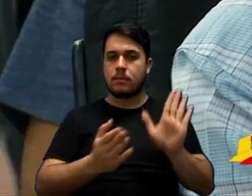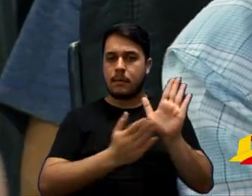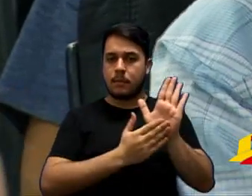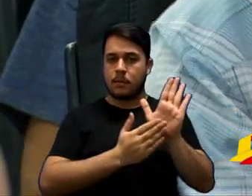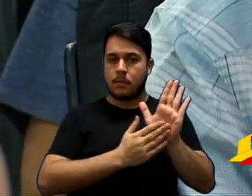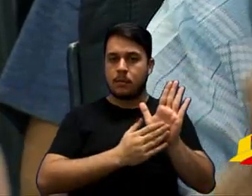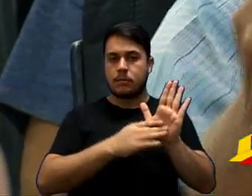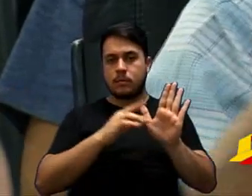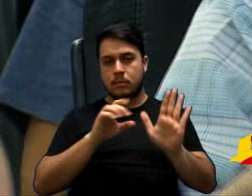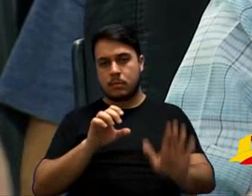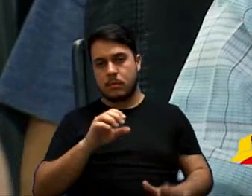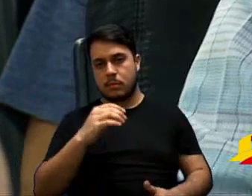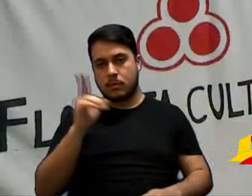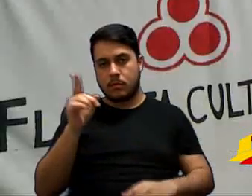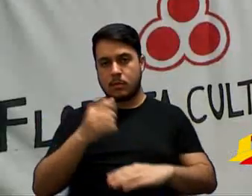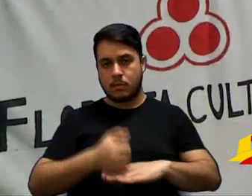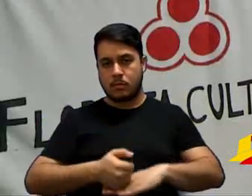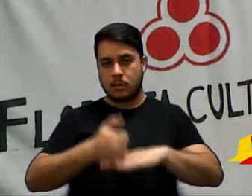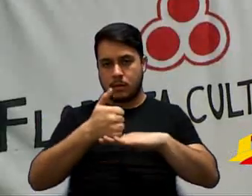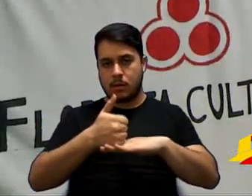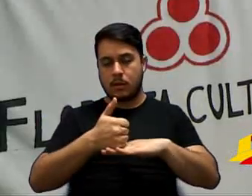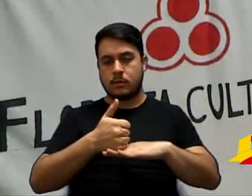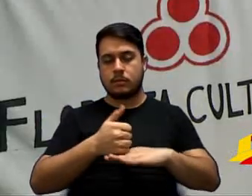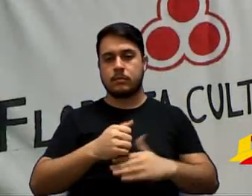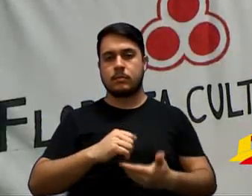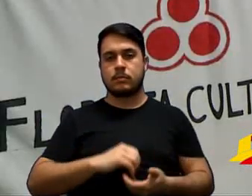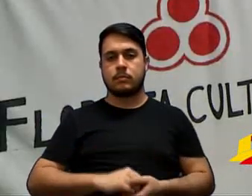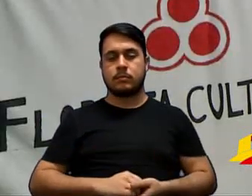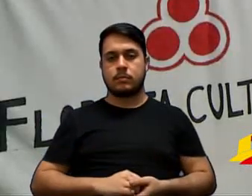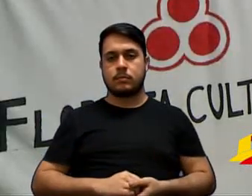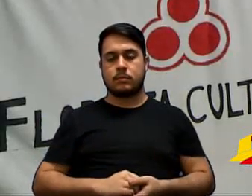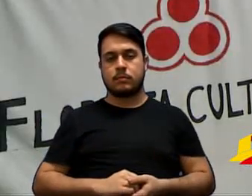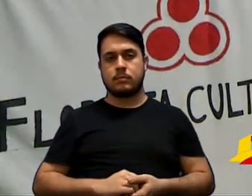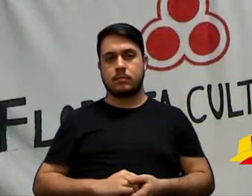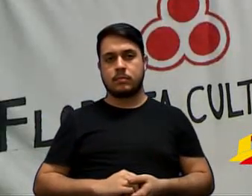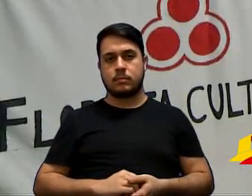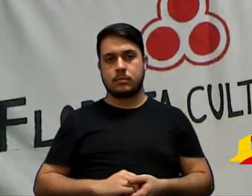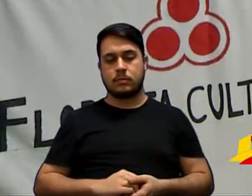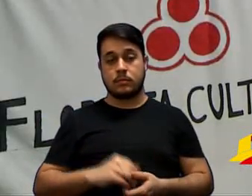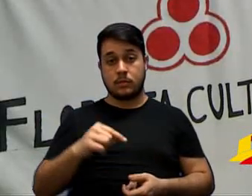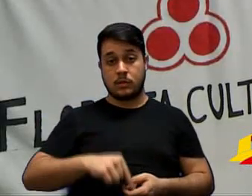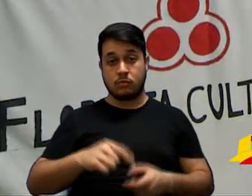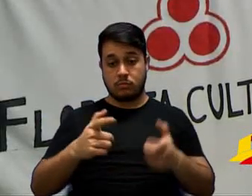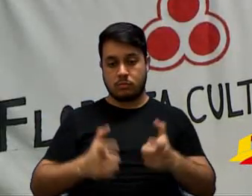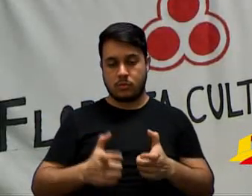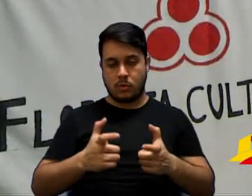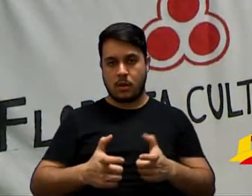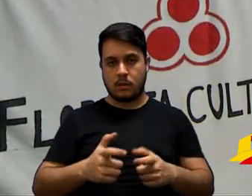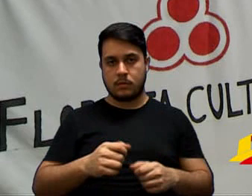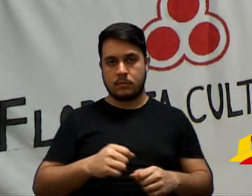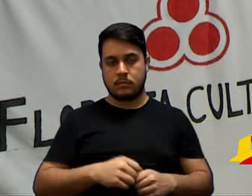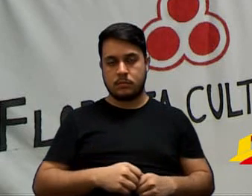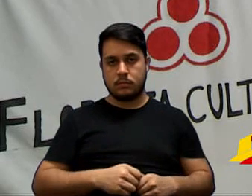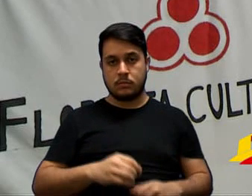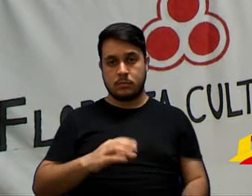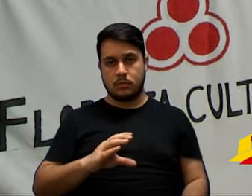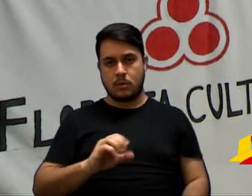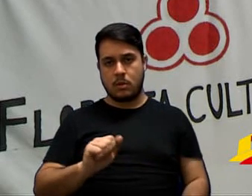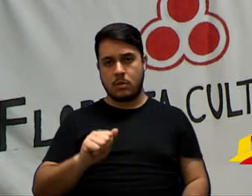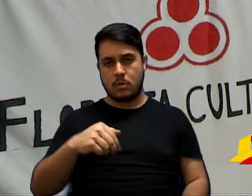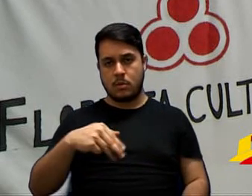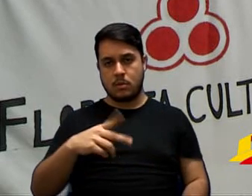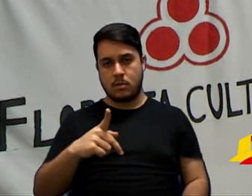secretário sobre esse local que foi dito por ele em torno disso no campolim isso